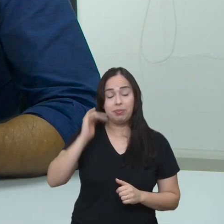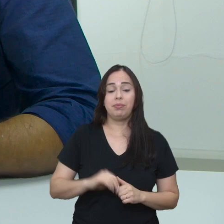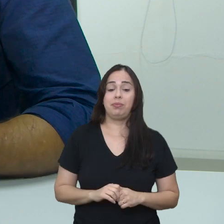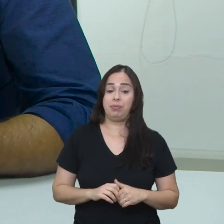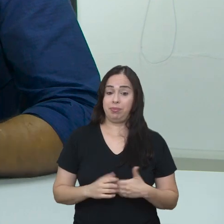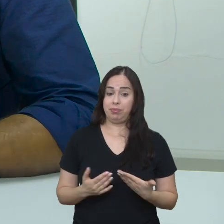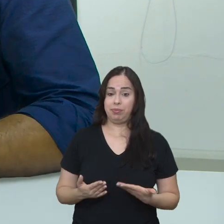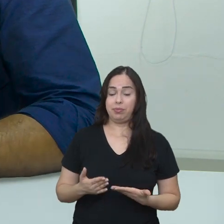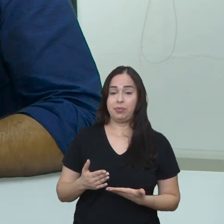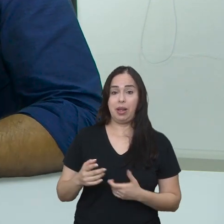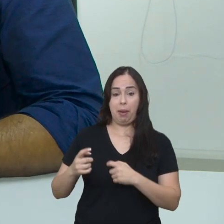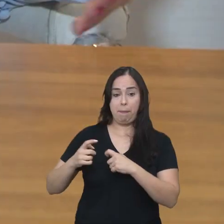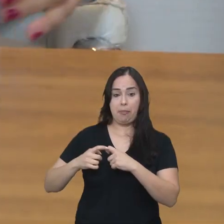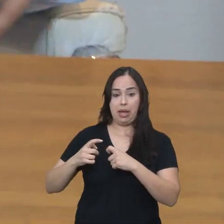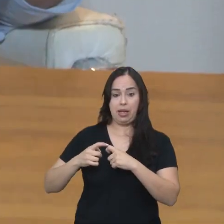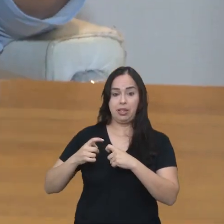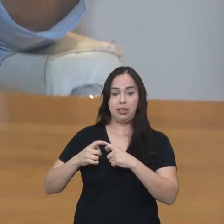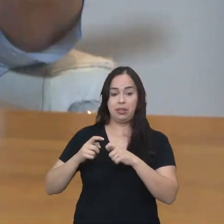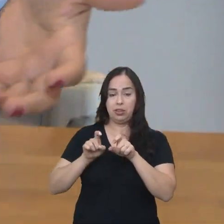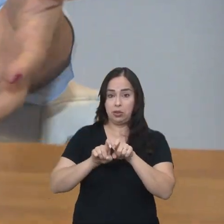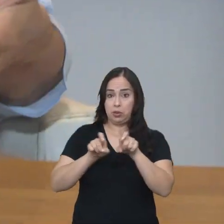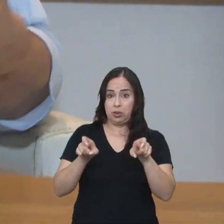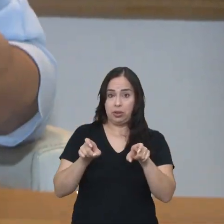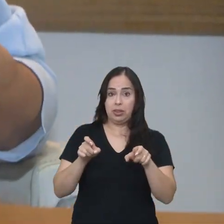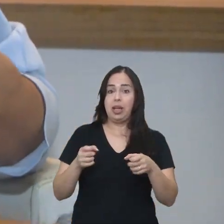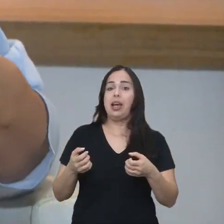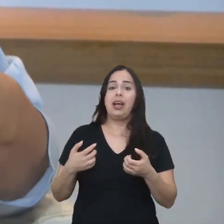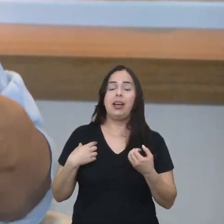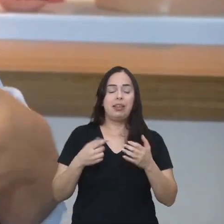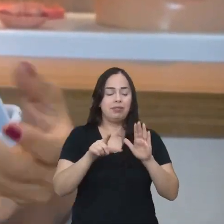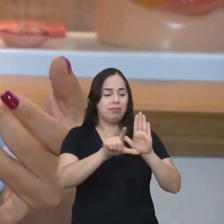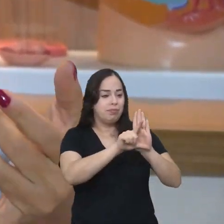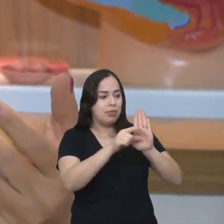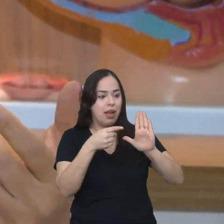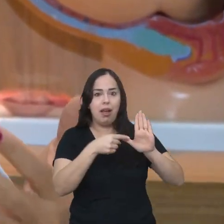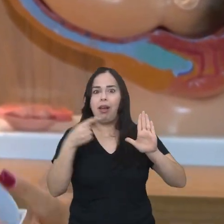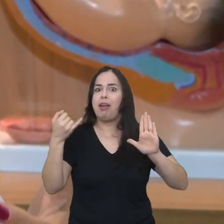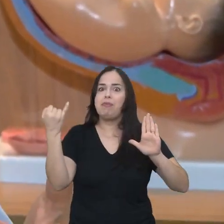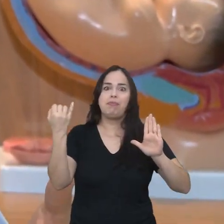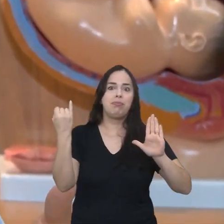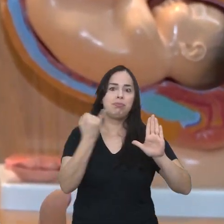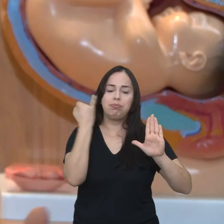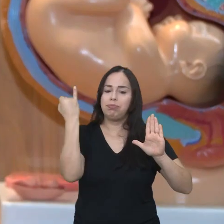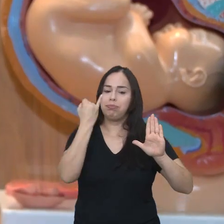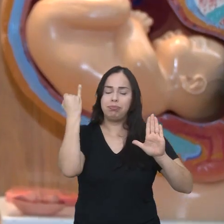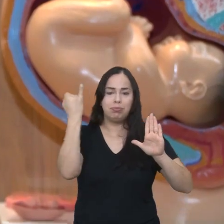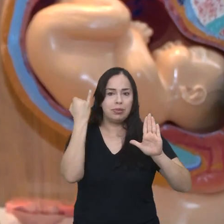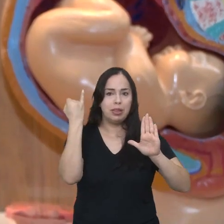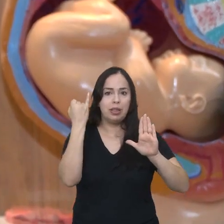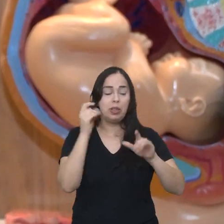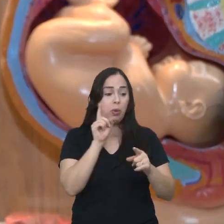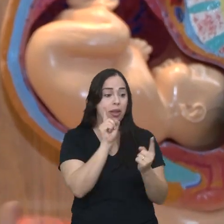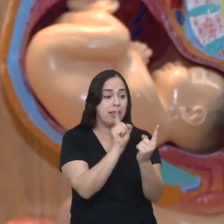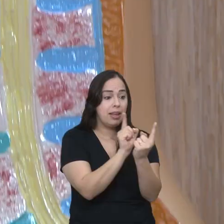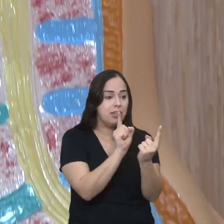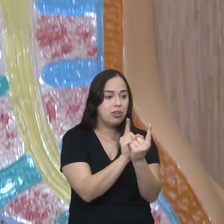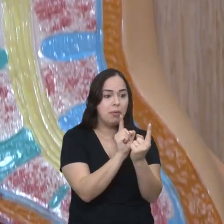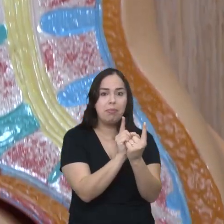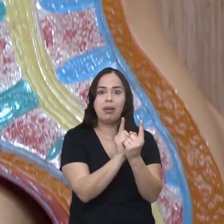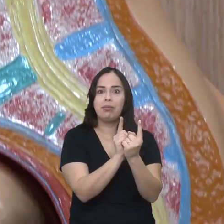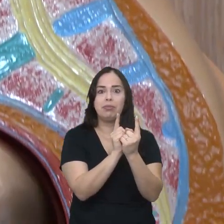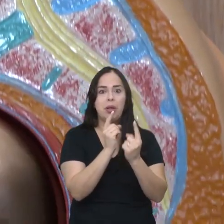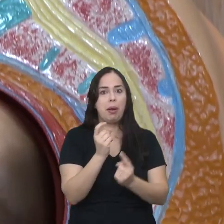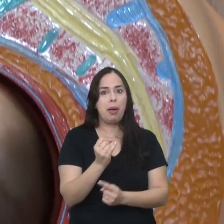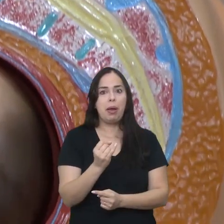ideal dela entendeu esta médica obstetra ressaltou a importância do projeto de lei e destacou que o